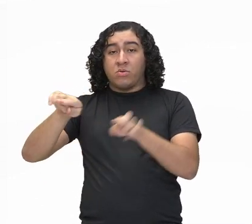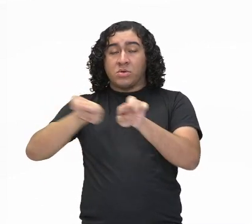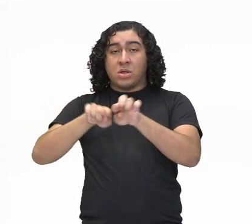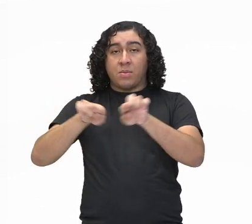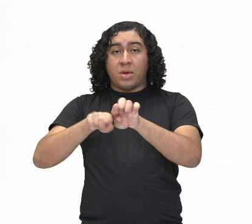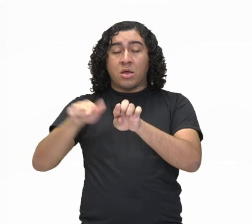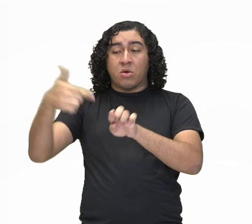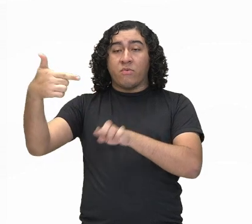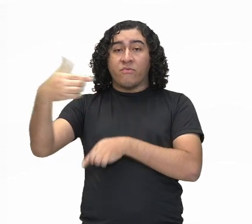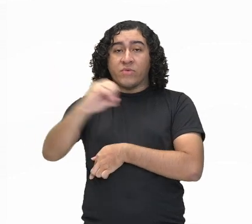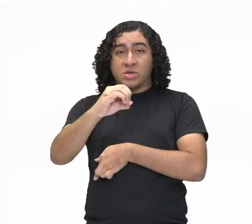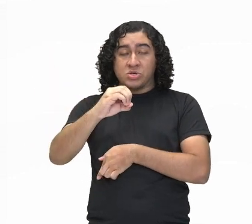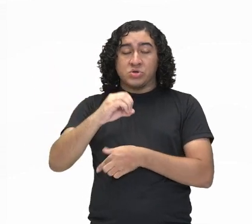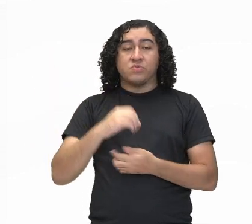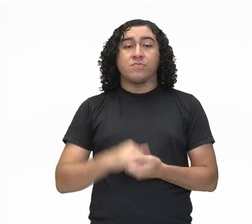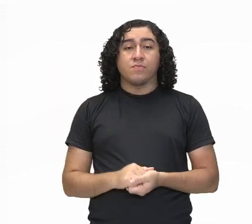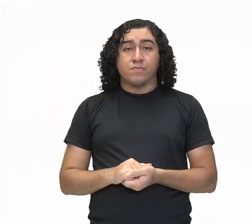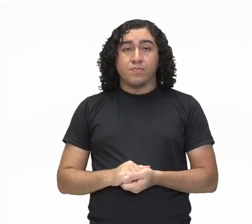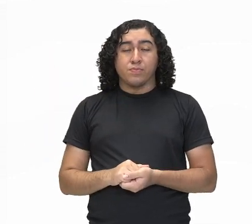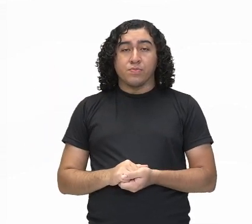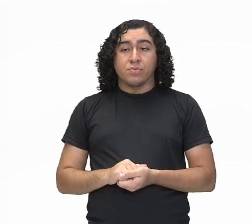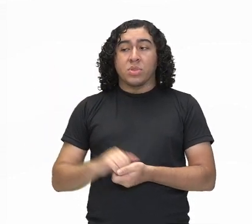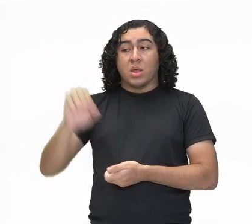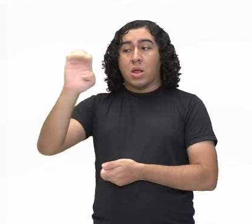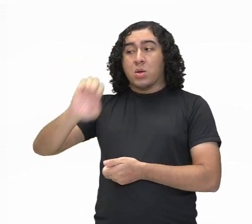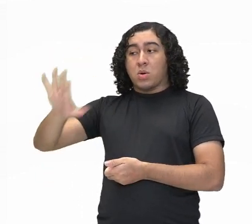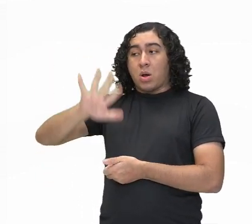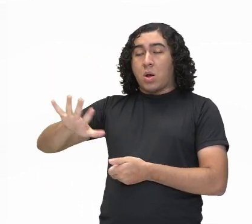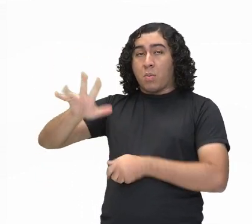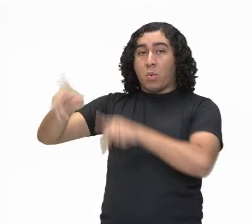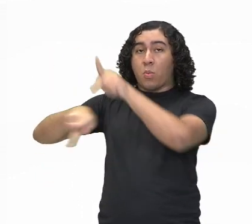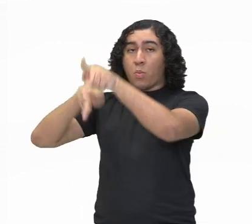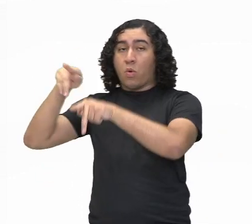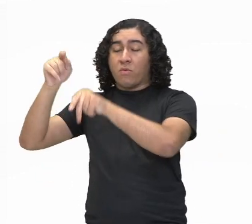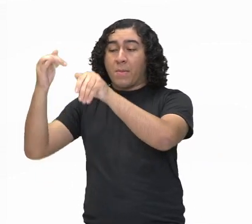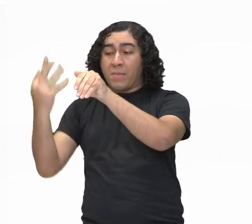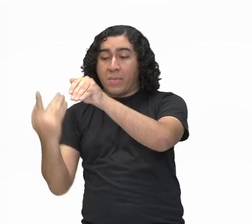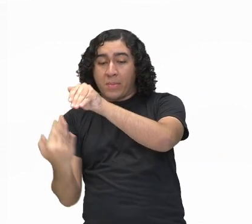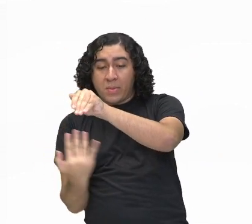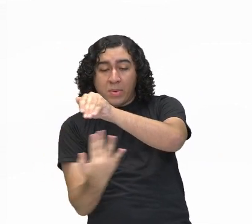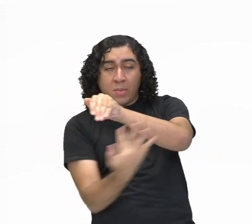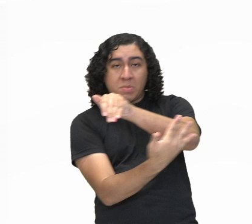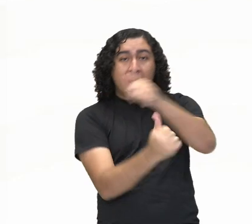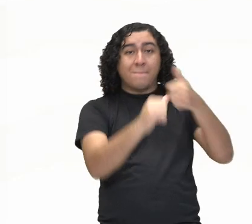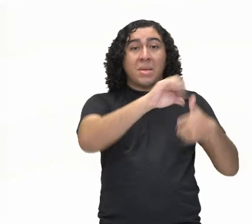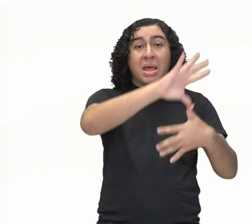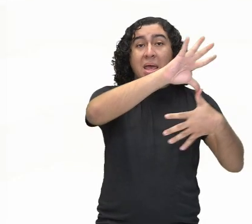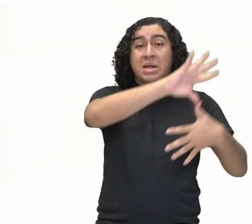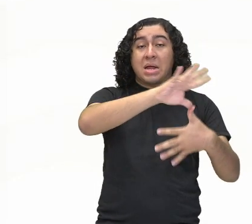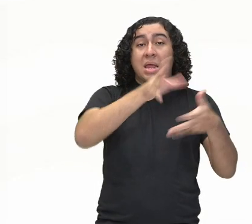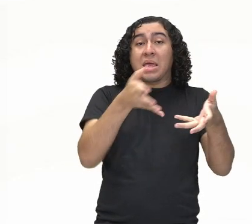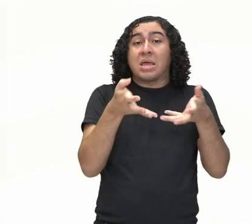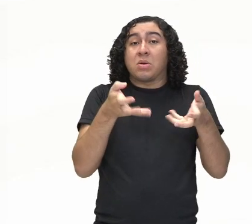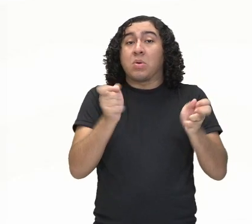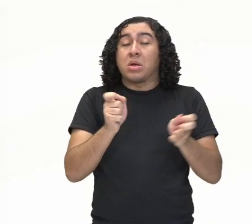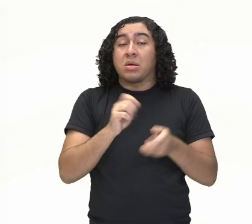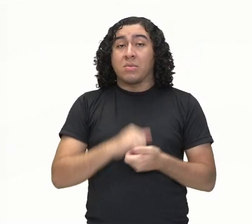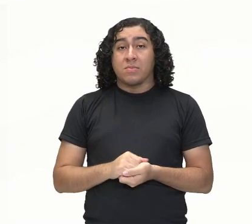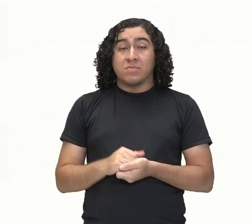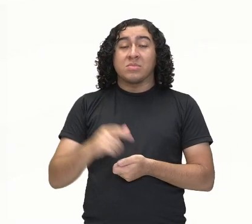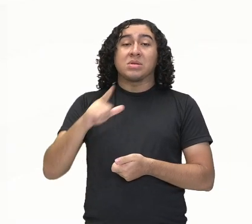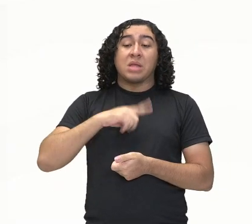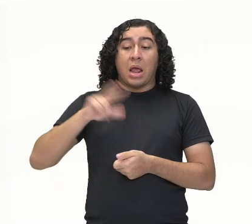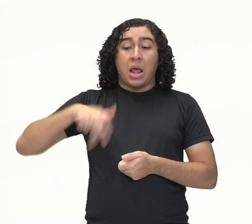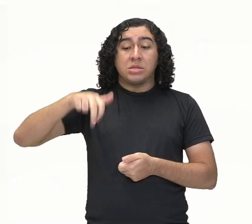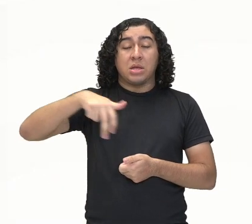imigração a saída dos europeus para a América, motivados aí pelo acesso à terra, né, onde eles saíram em